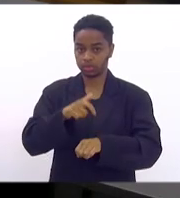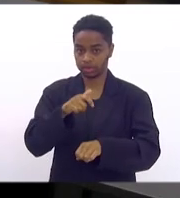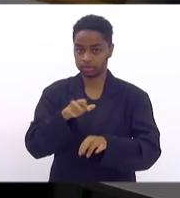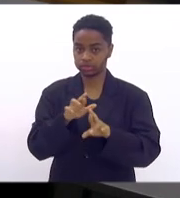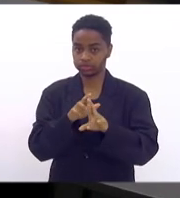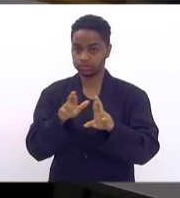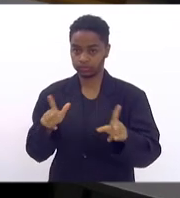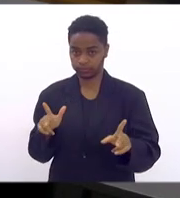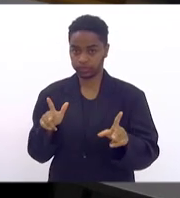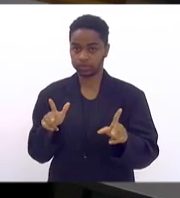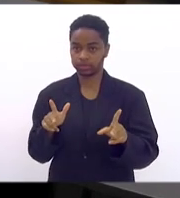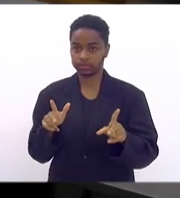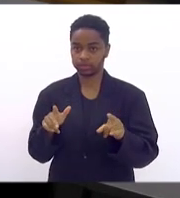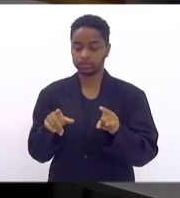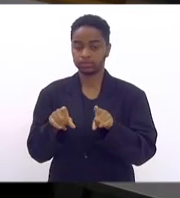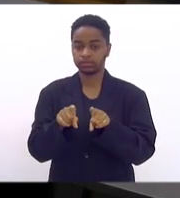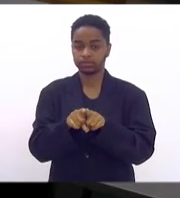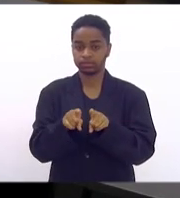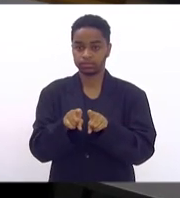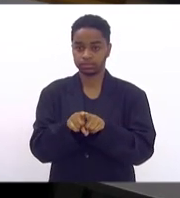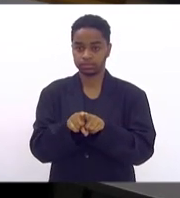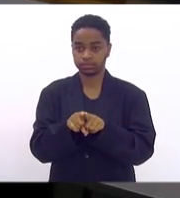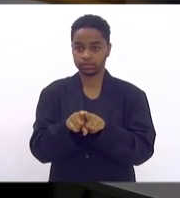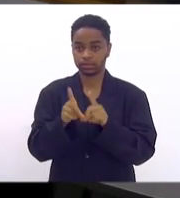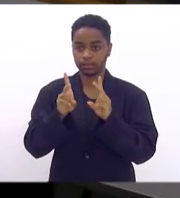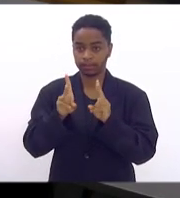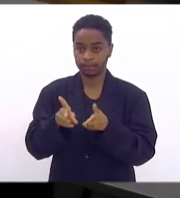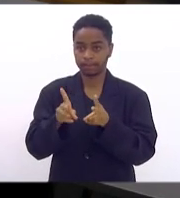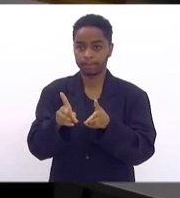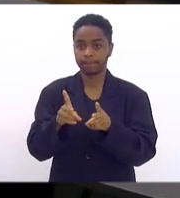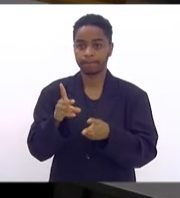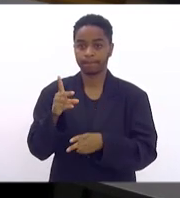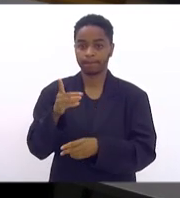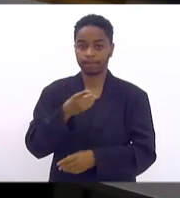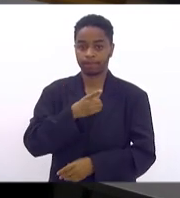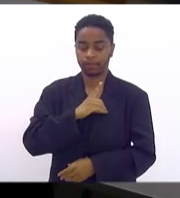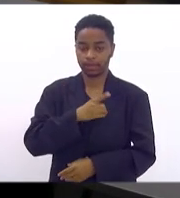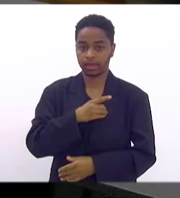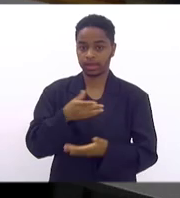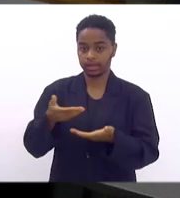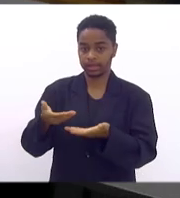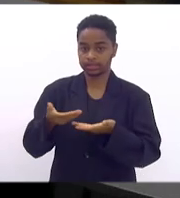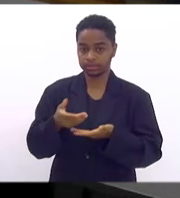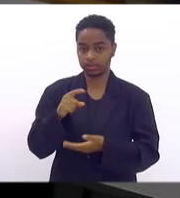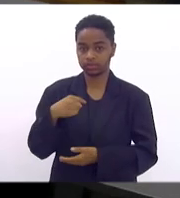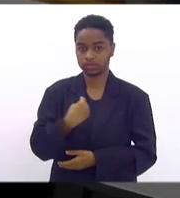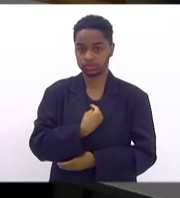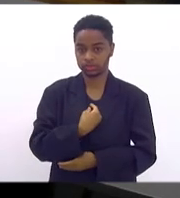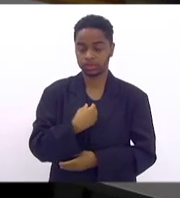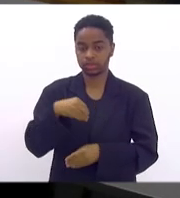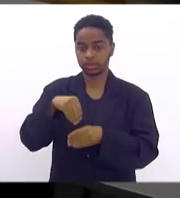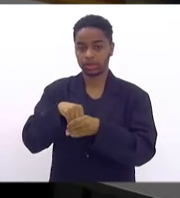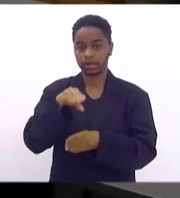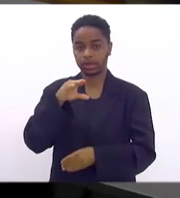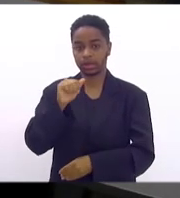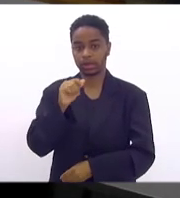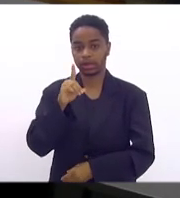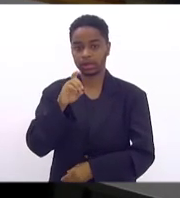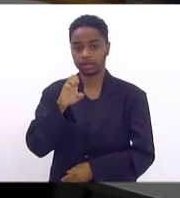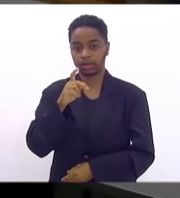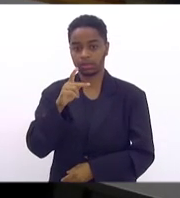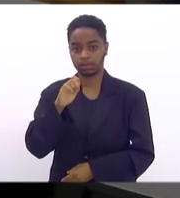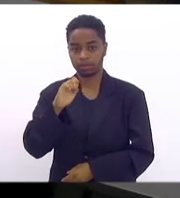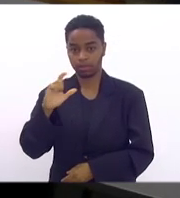distintos, e também o mesmo delegado que nos recebeu na Cadepol, ele foi muito